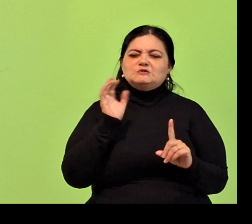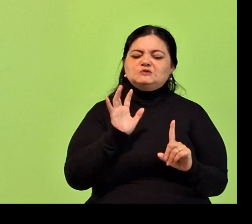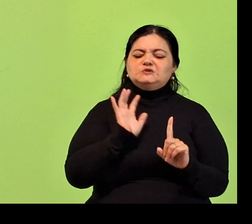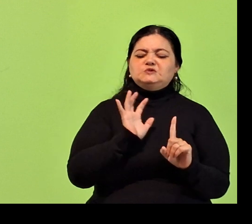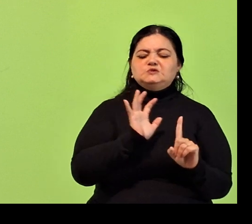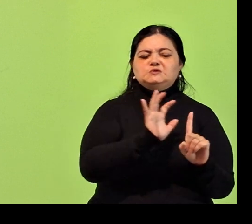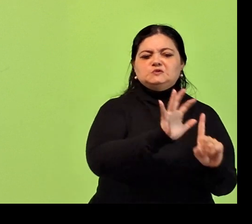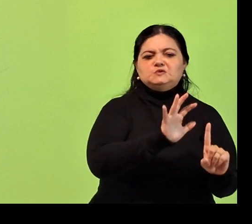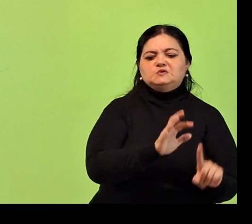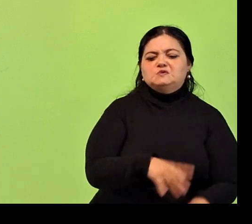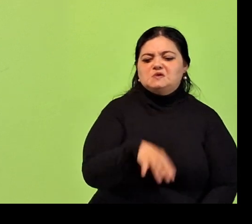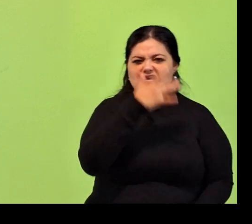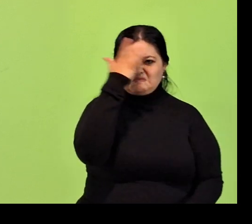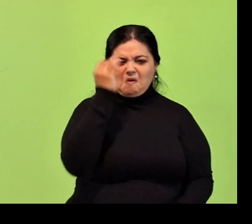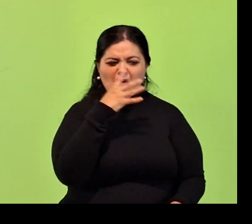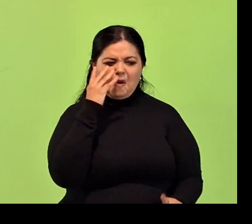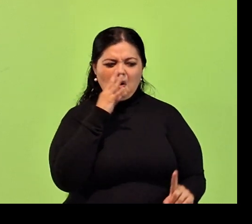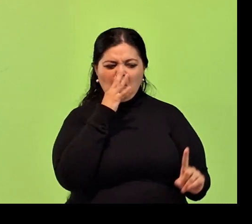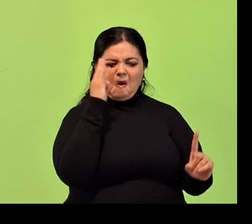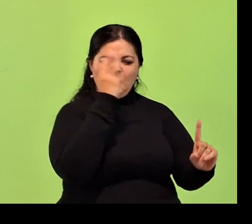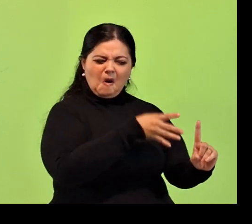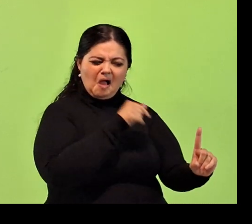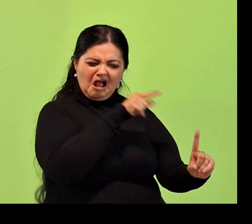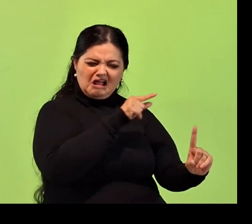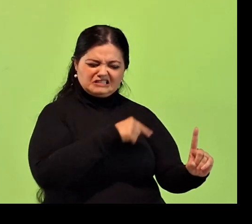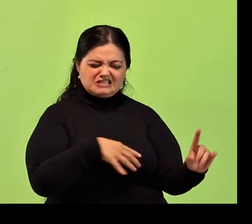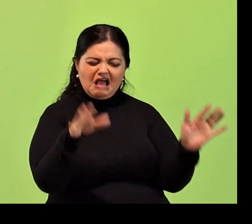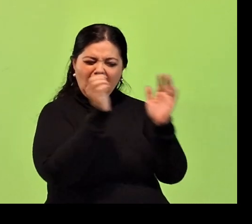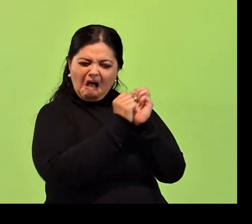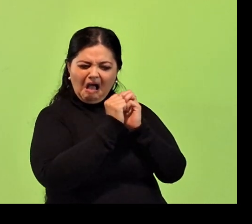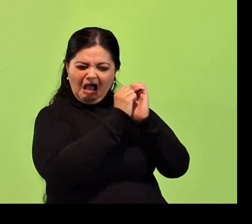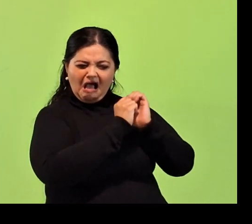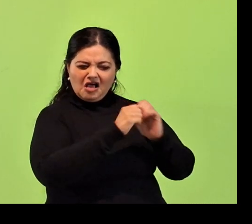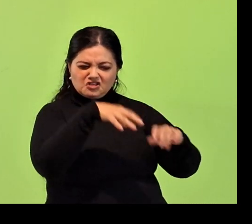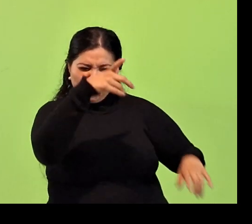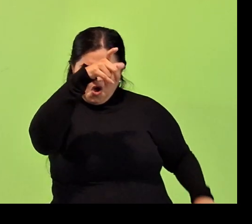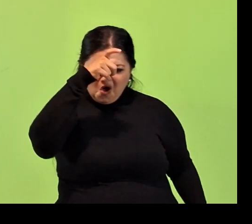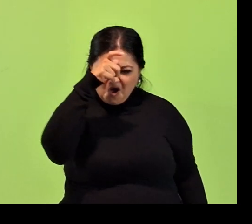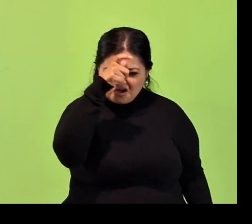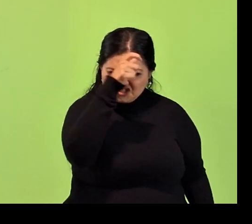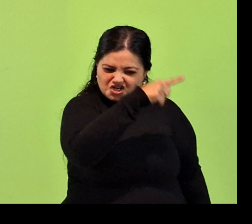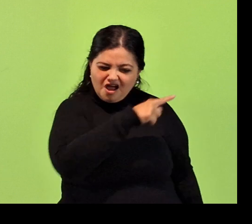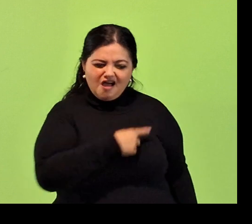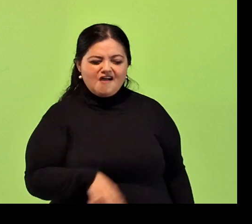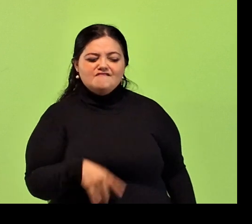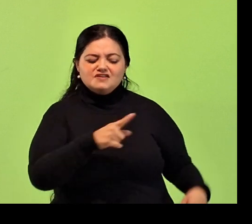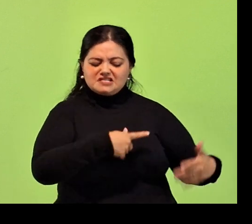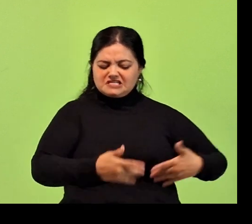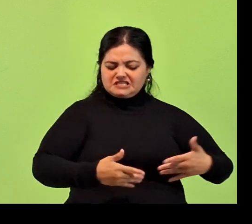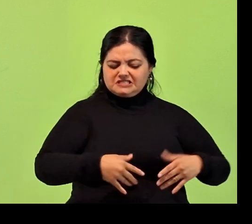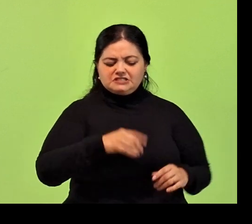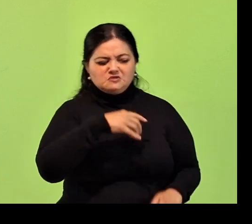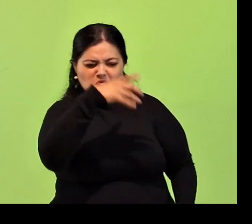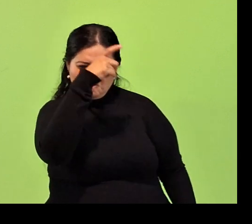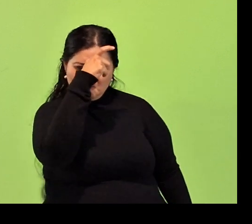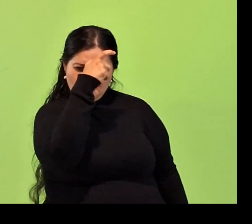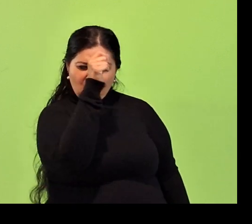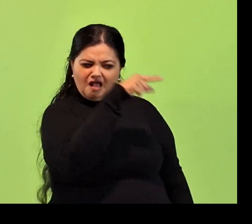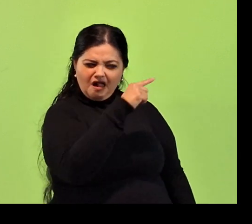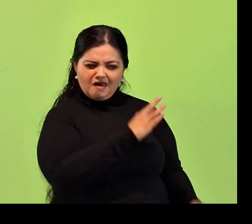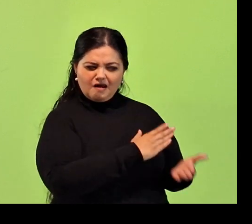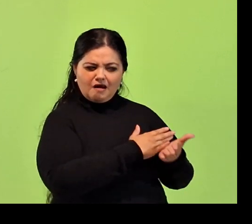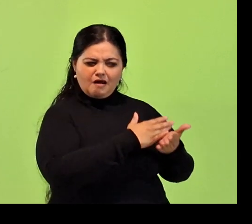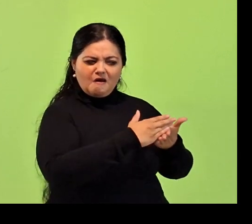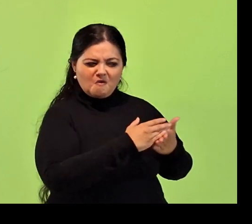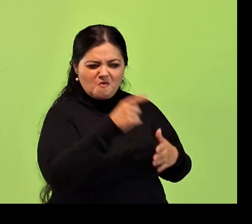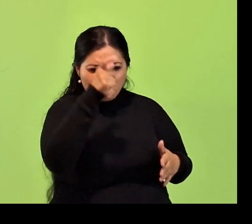fosse chamada de bruxa, adoradora do diabo, sacerdotisa de Satã, a fundadora da